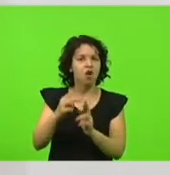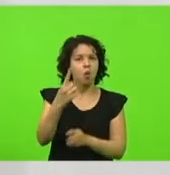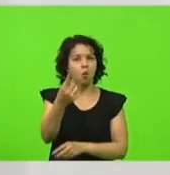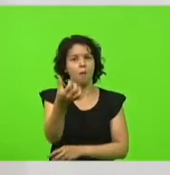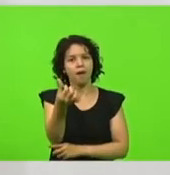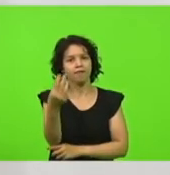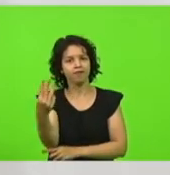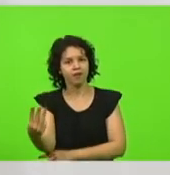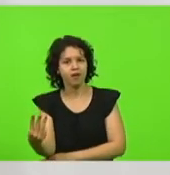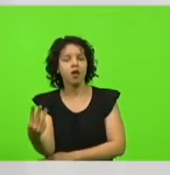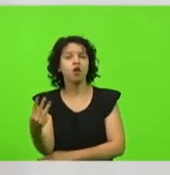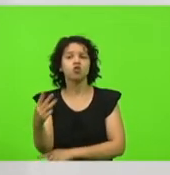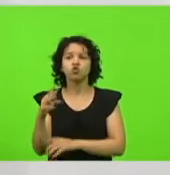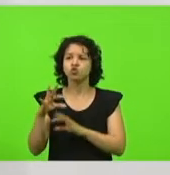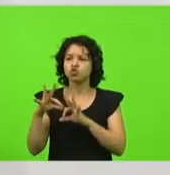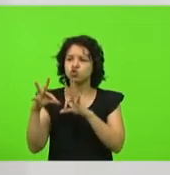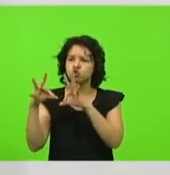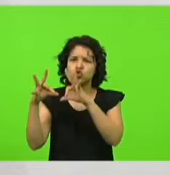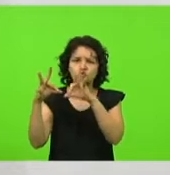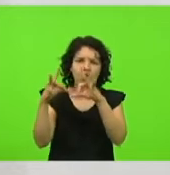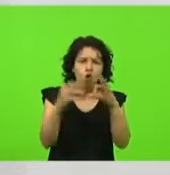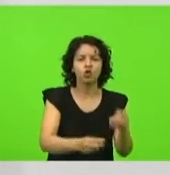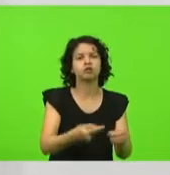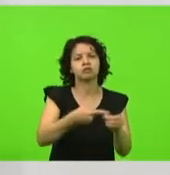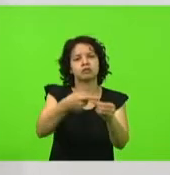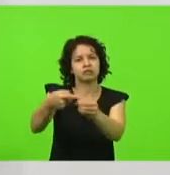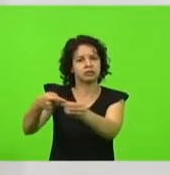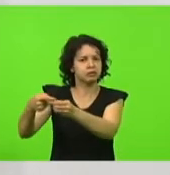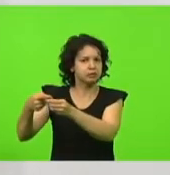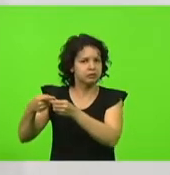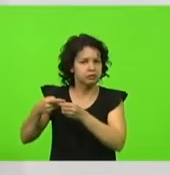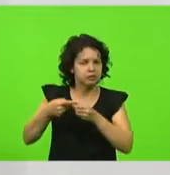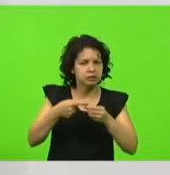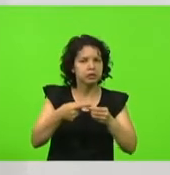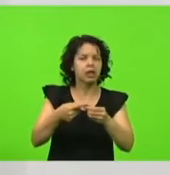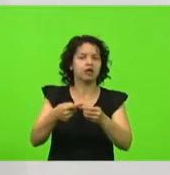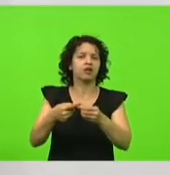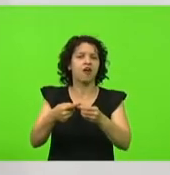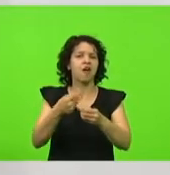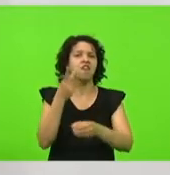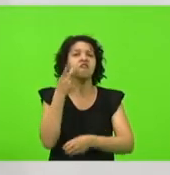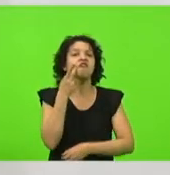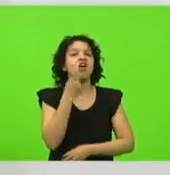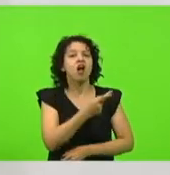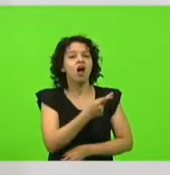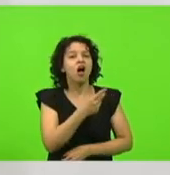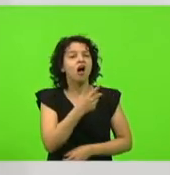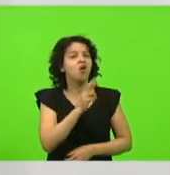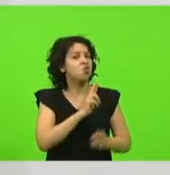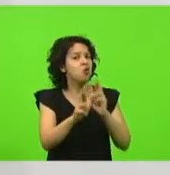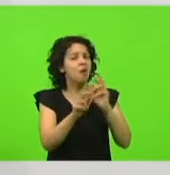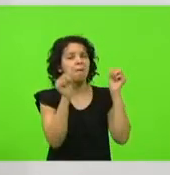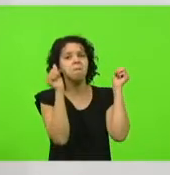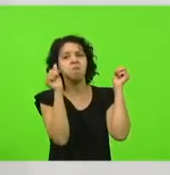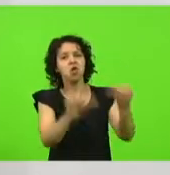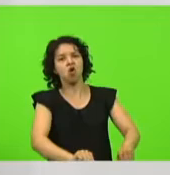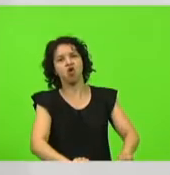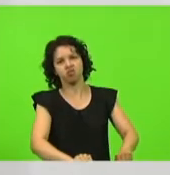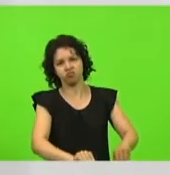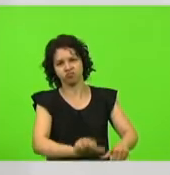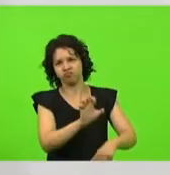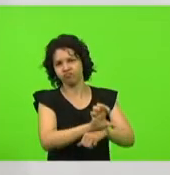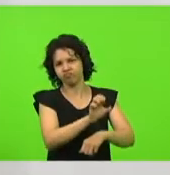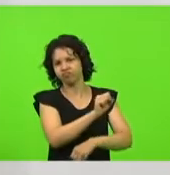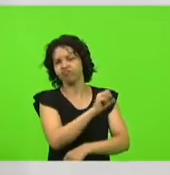fui. Em todas as cidades. Considerada a pior rodovia do estado de Santa Catarina. A